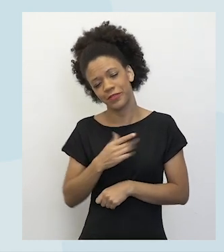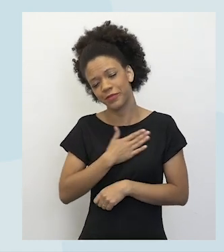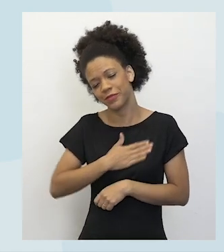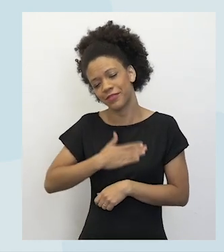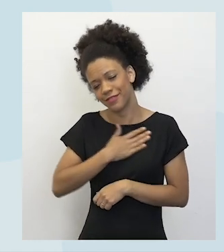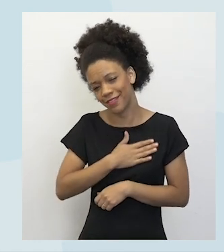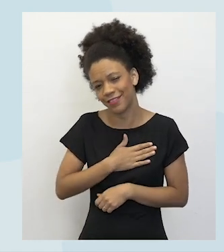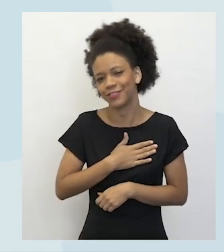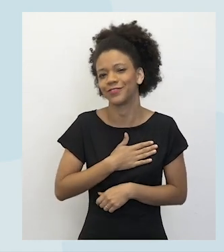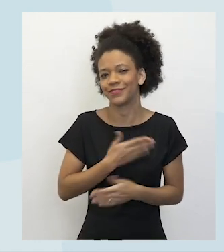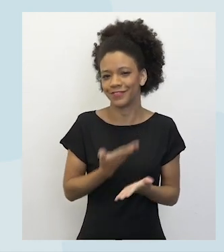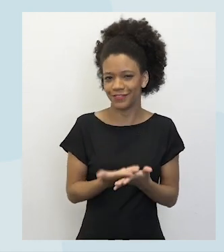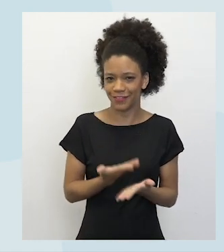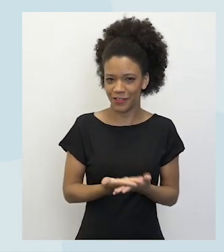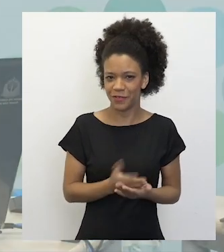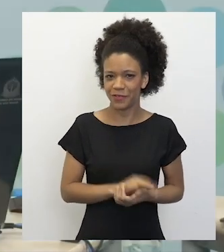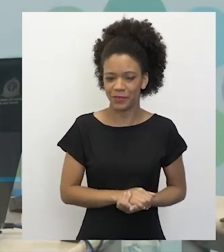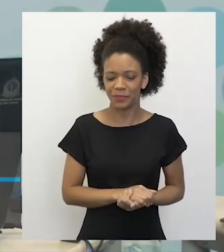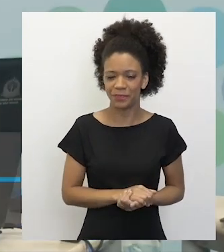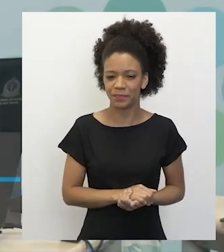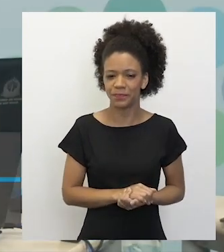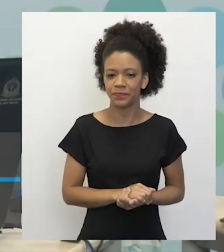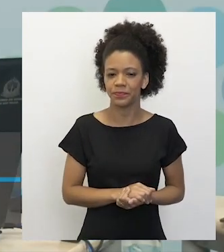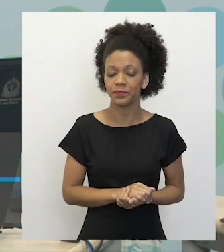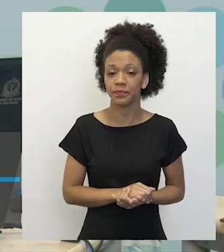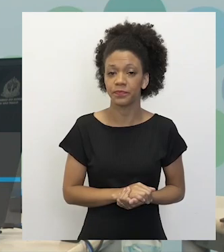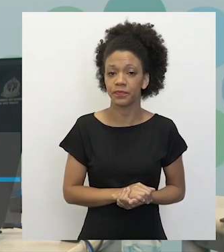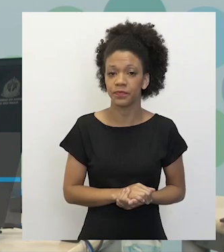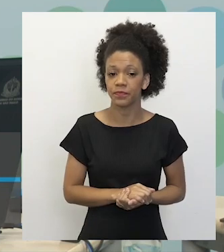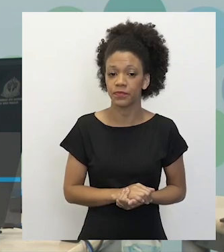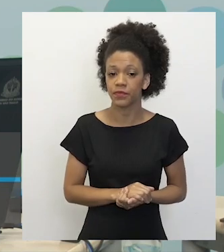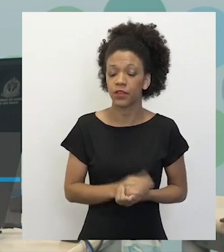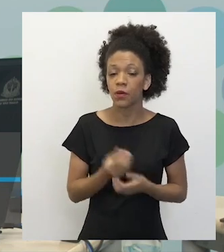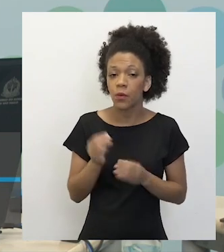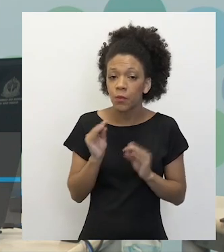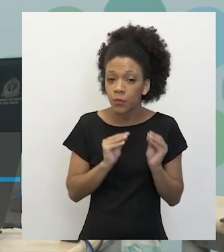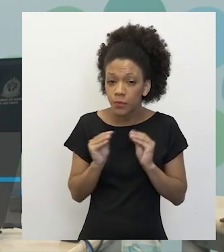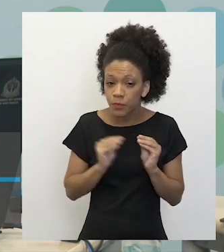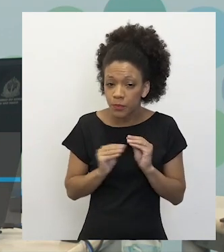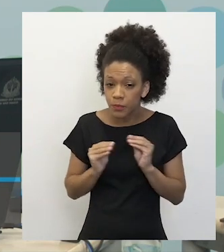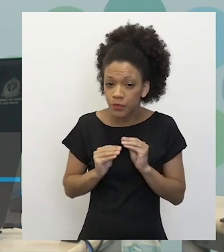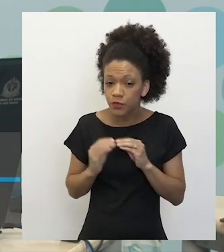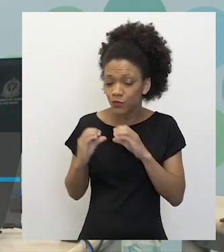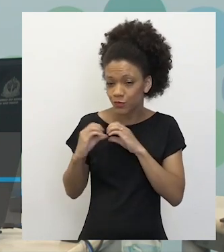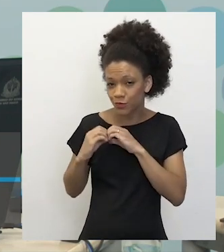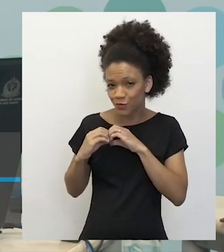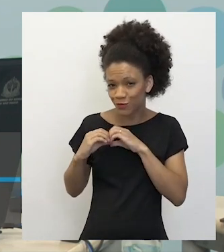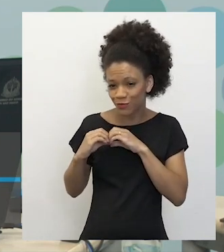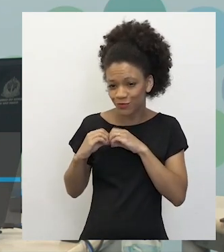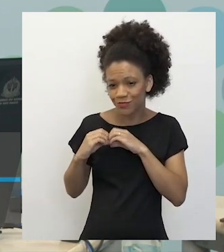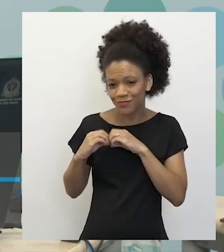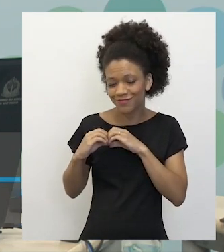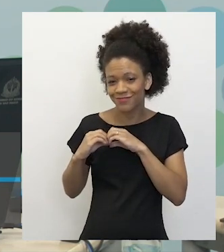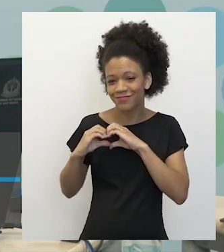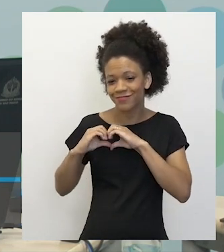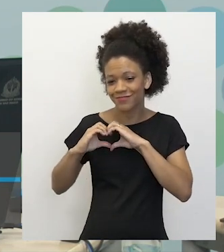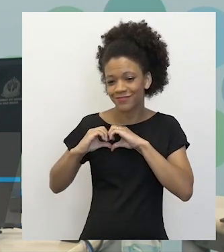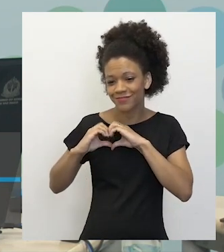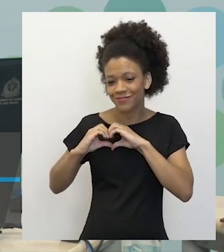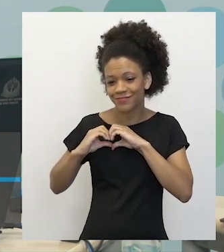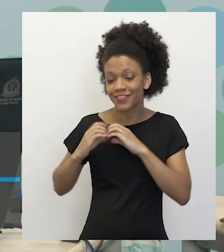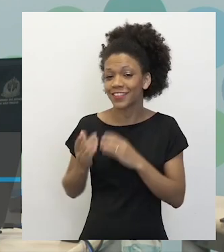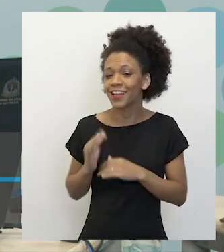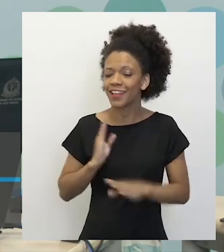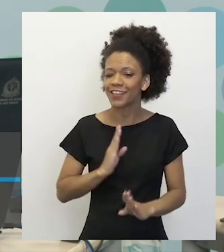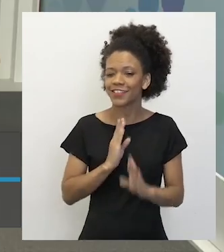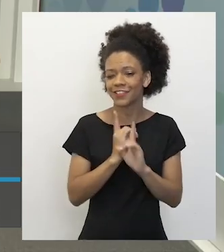gostado bastante, meus amores, da aula de hoje, tá? Um beijo no coração de vocês, ó, o coração aqui, tá bom? E até a